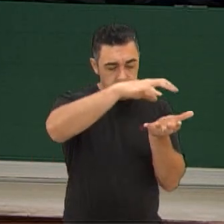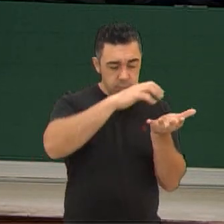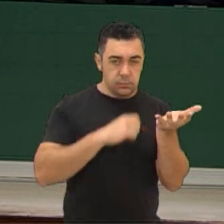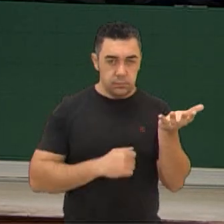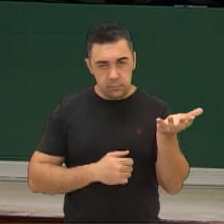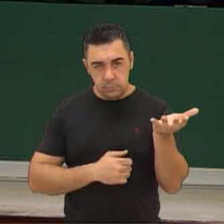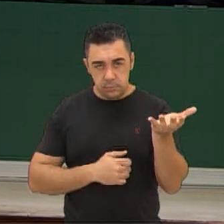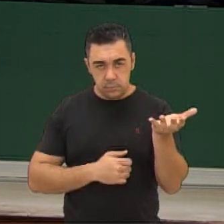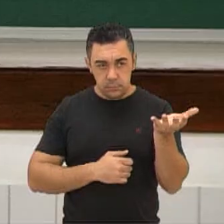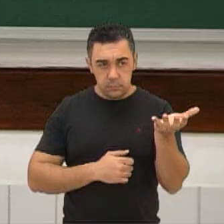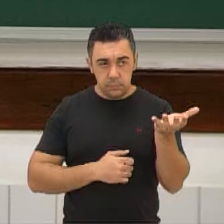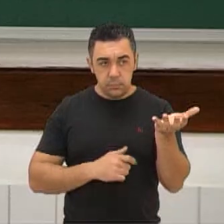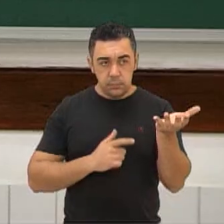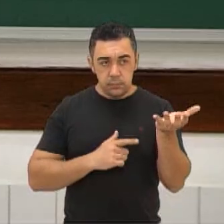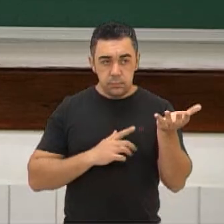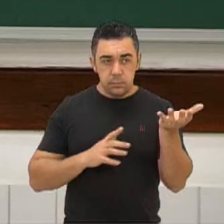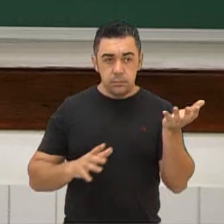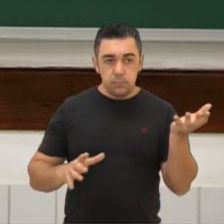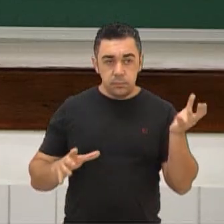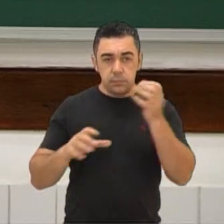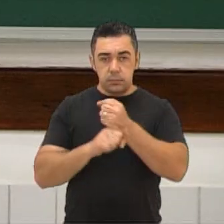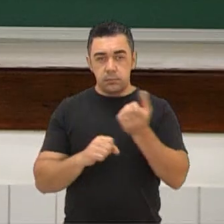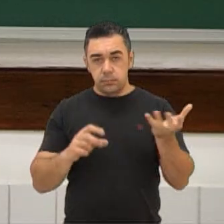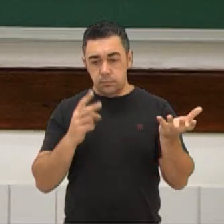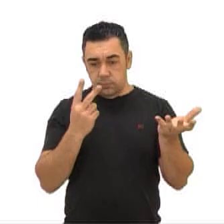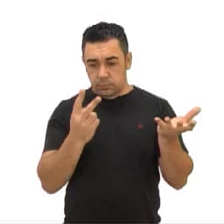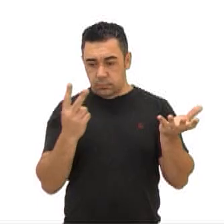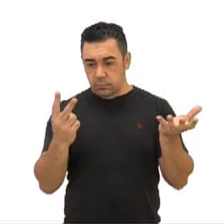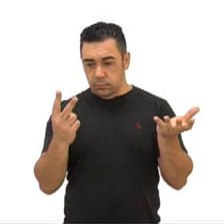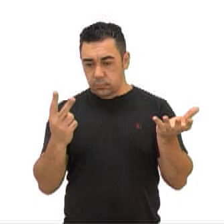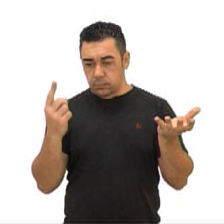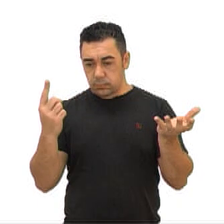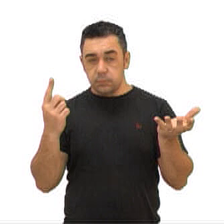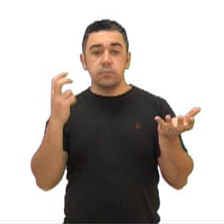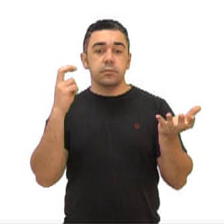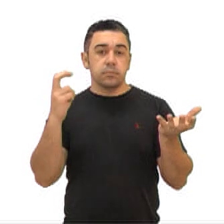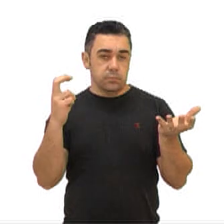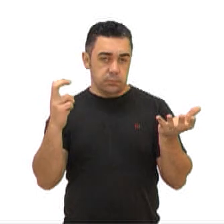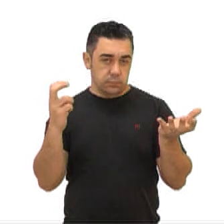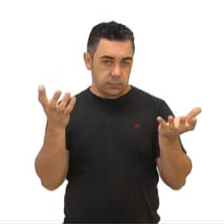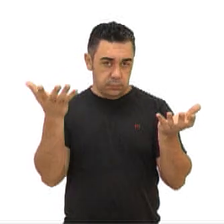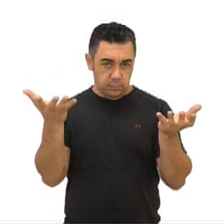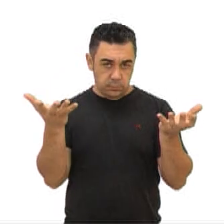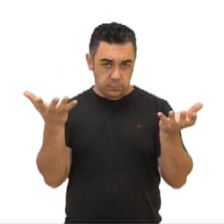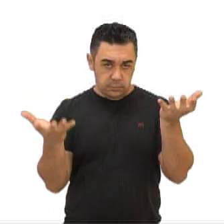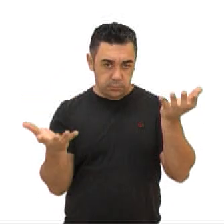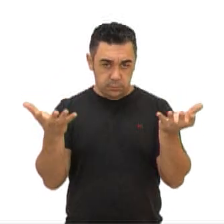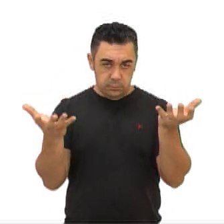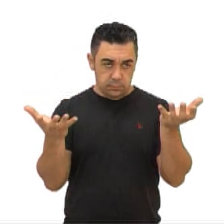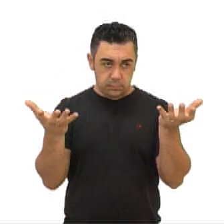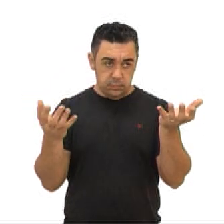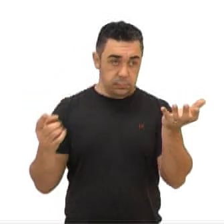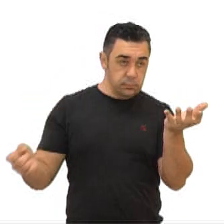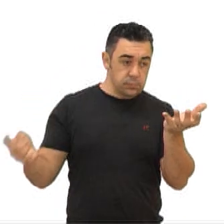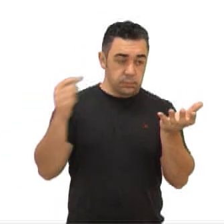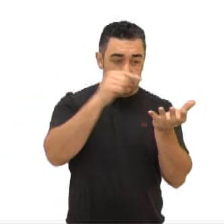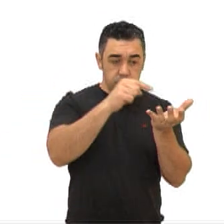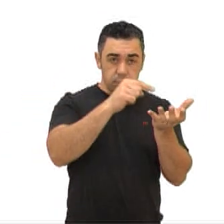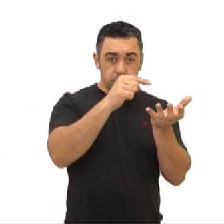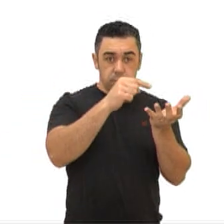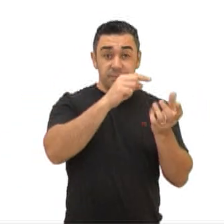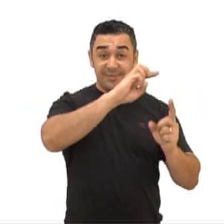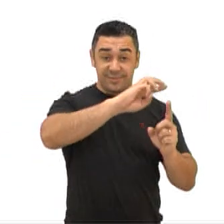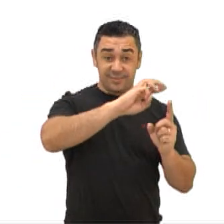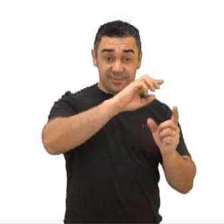que marca 5 quilogramas. A massa da caixa maior é igual ao triplo da